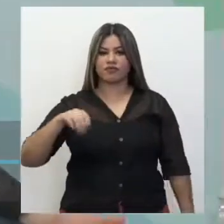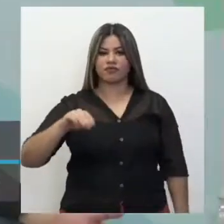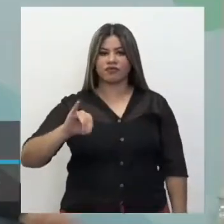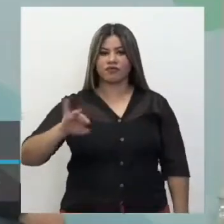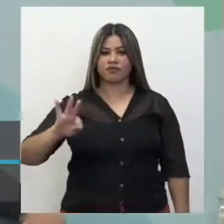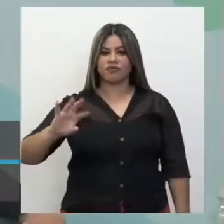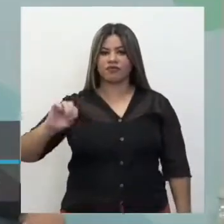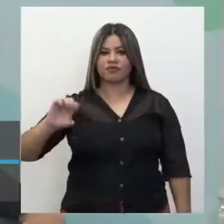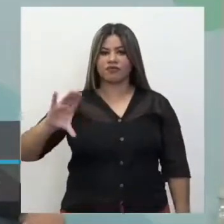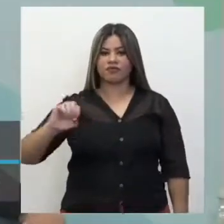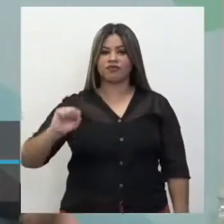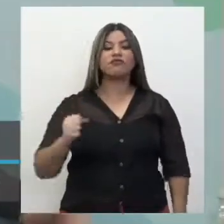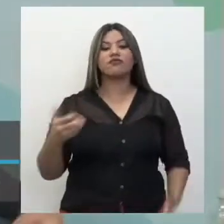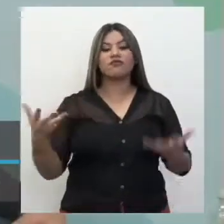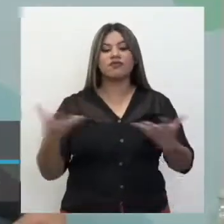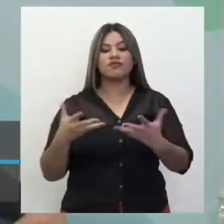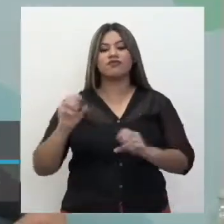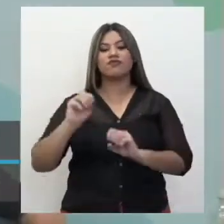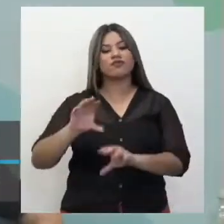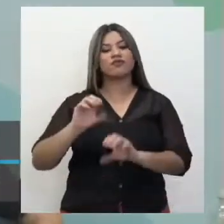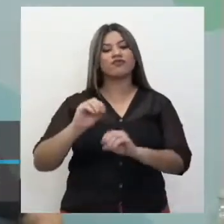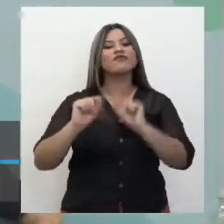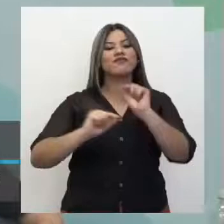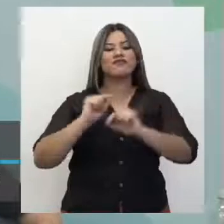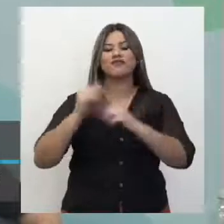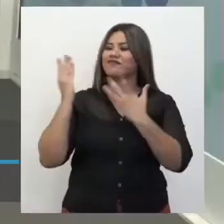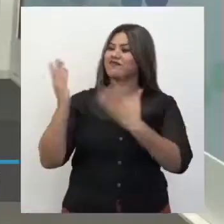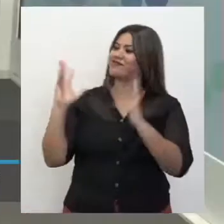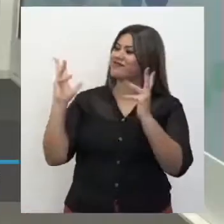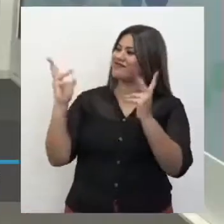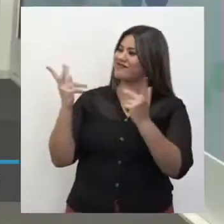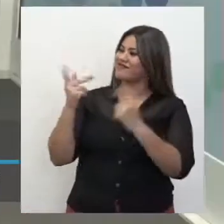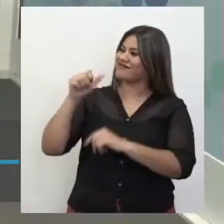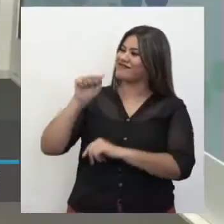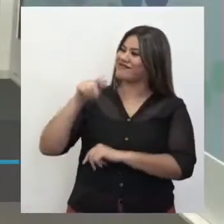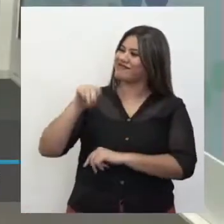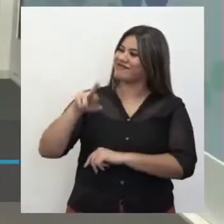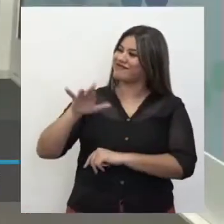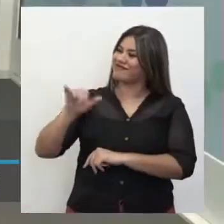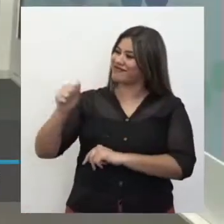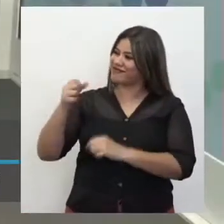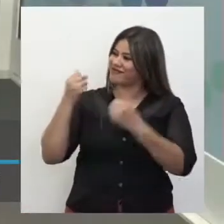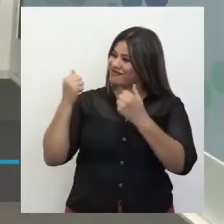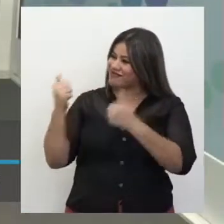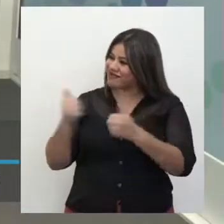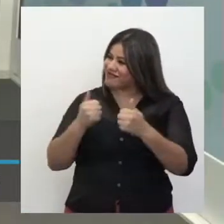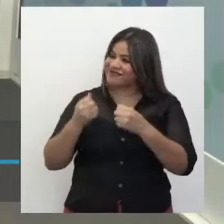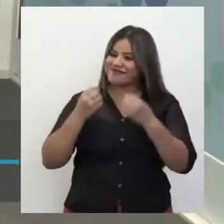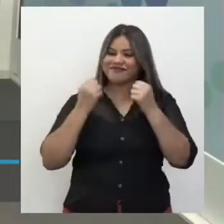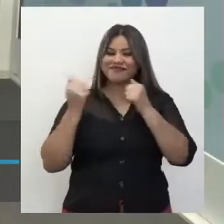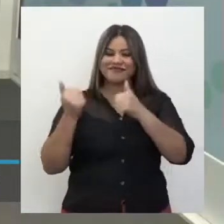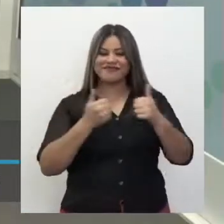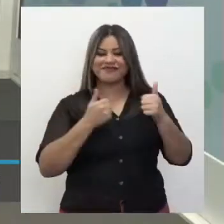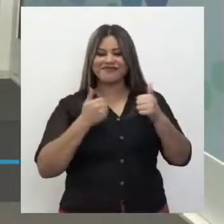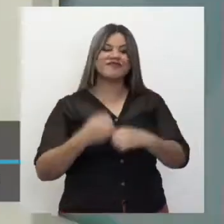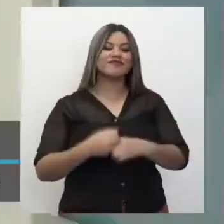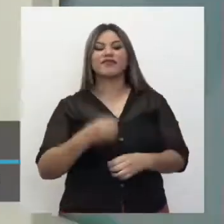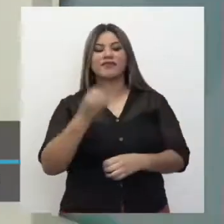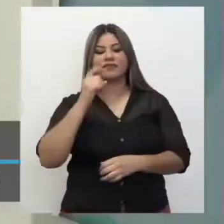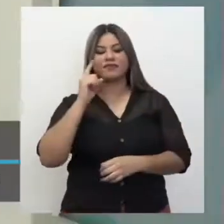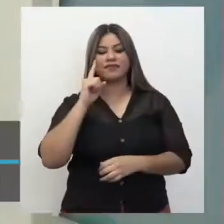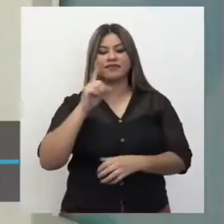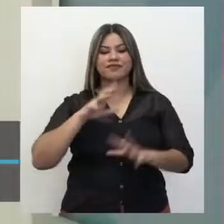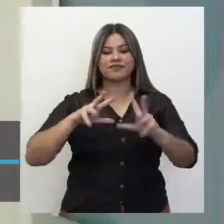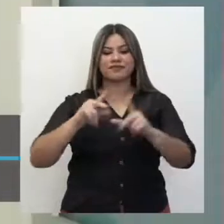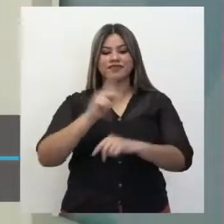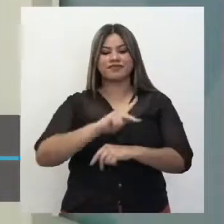Quem novamente dará a nossa aula de hoje é a maravilhosa professora Andréia. Bom dia, Andréia. Bom dia, Dani, tudo bem? Tudo. Bom dia, professores e alunos do